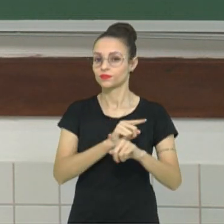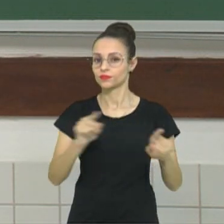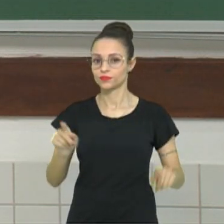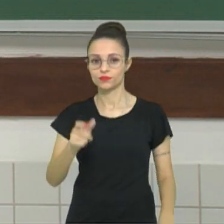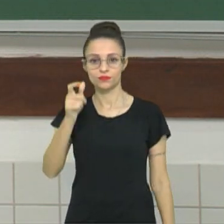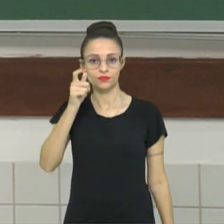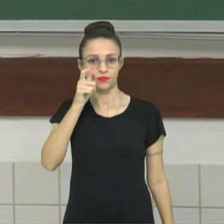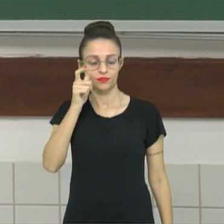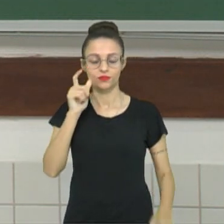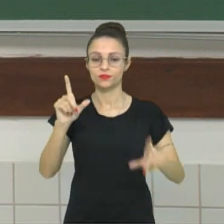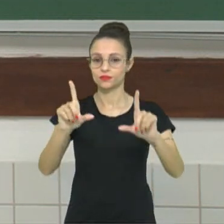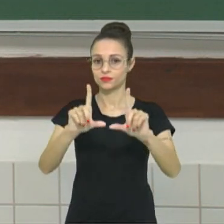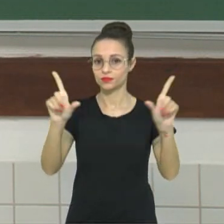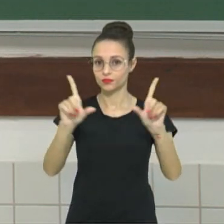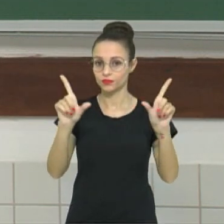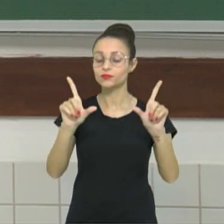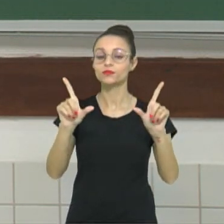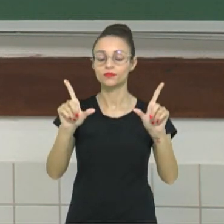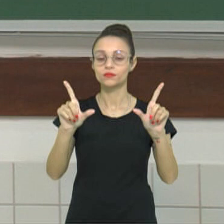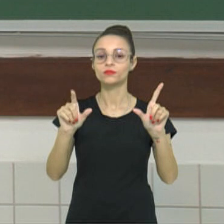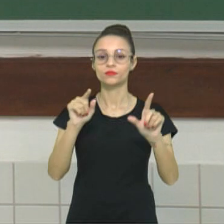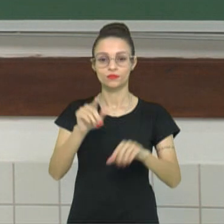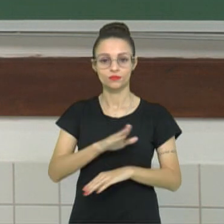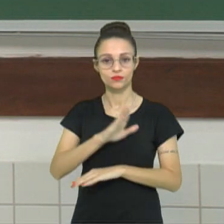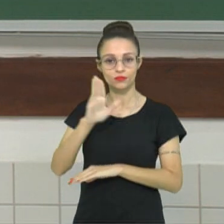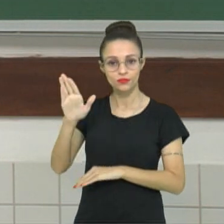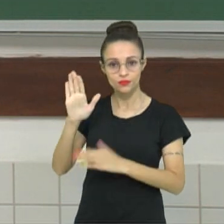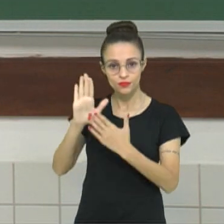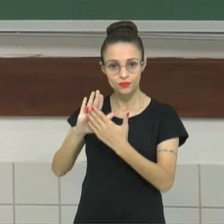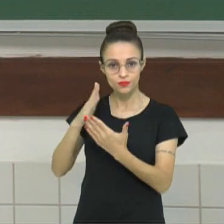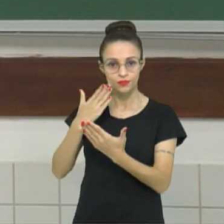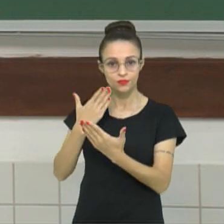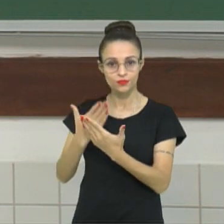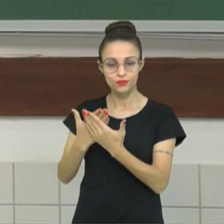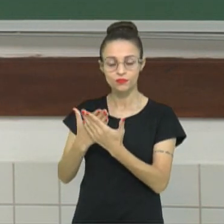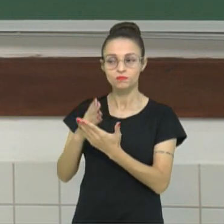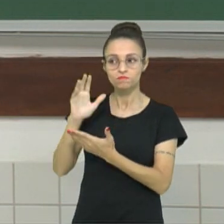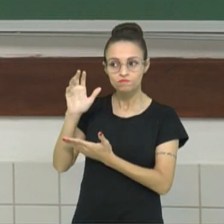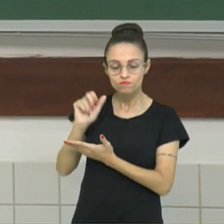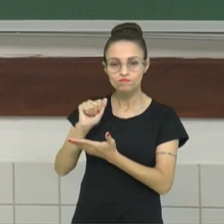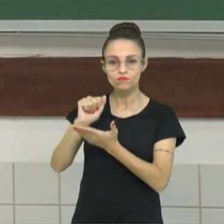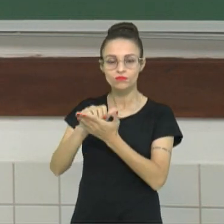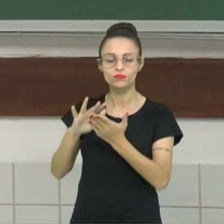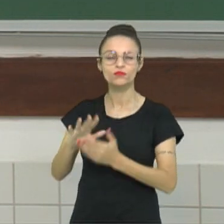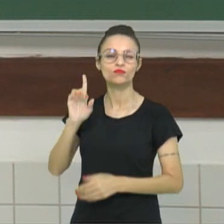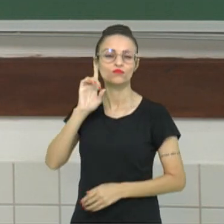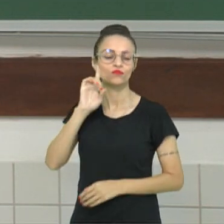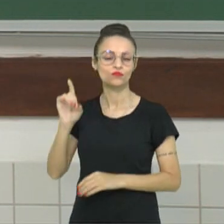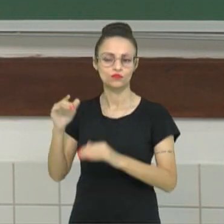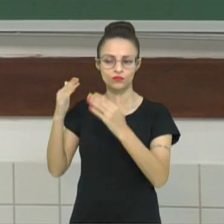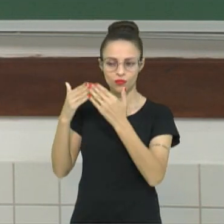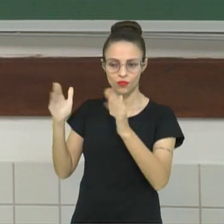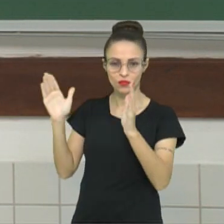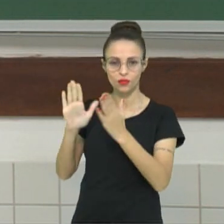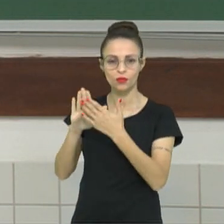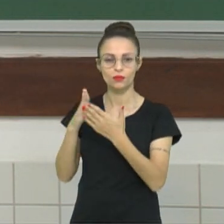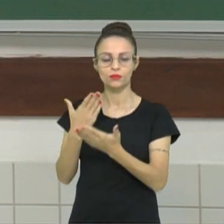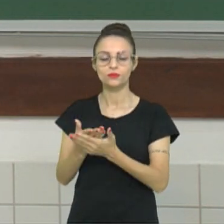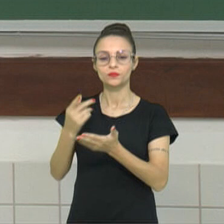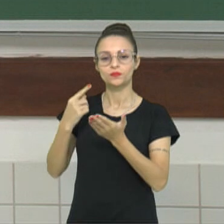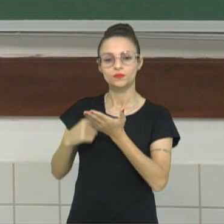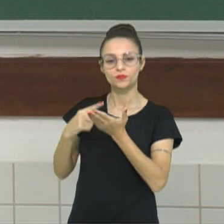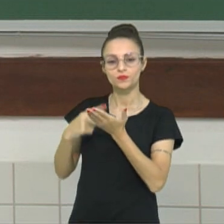pela televisão, você vai lá pegar os materiais lá na escola, né? O dia que a tua escola está aberta, né? Então você pega